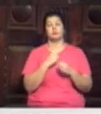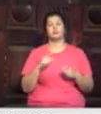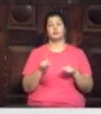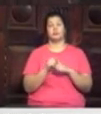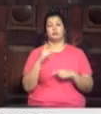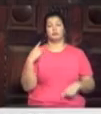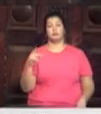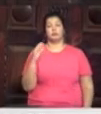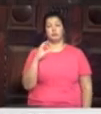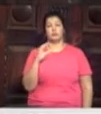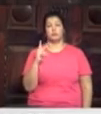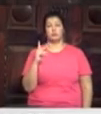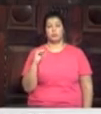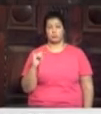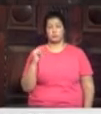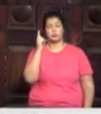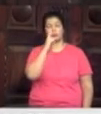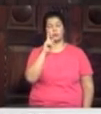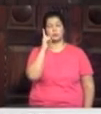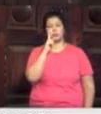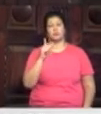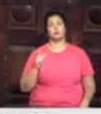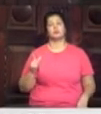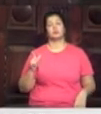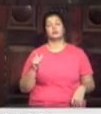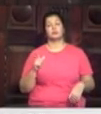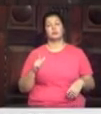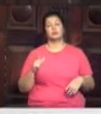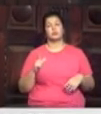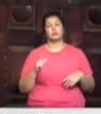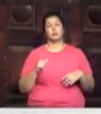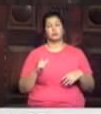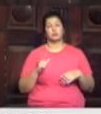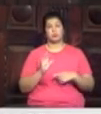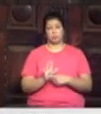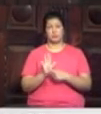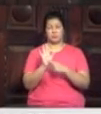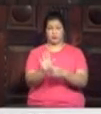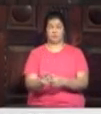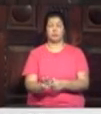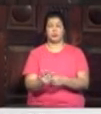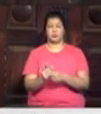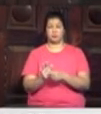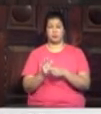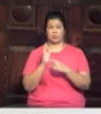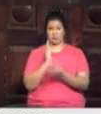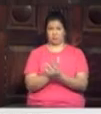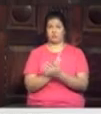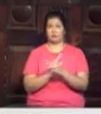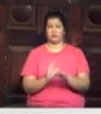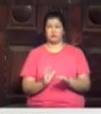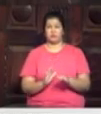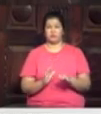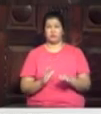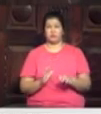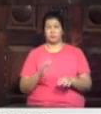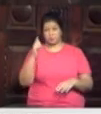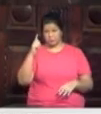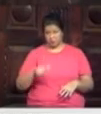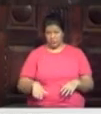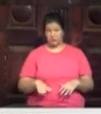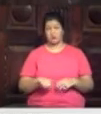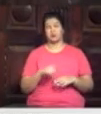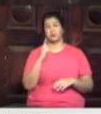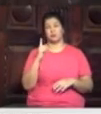CPI possa realmente dar a sua contribuição para impedir que mais um